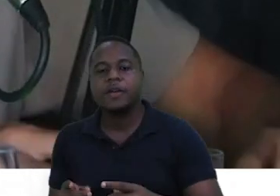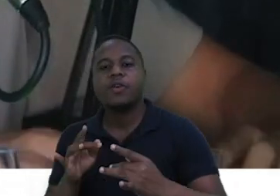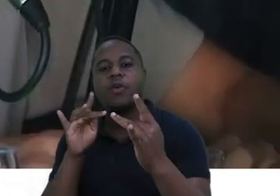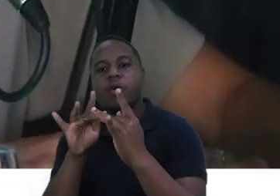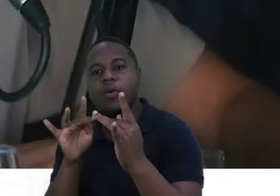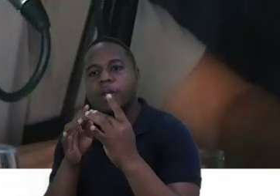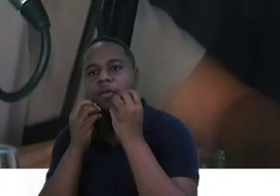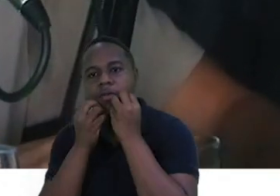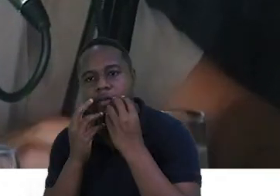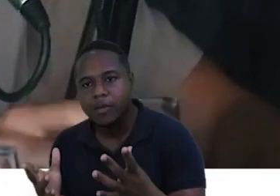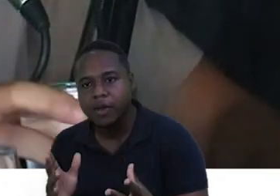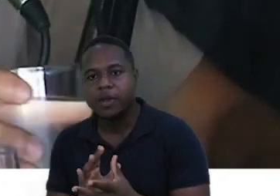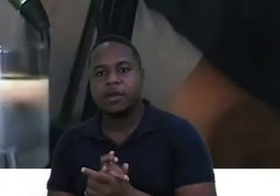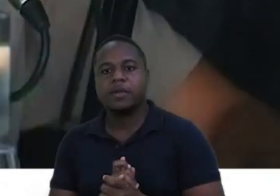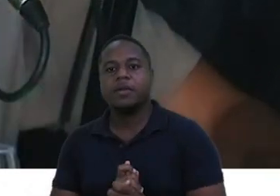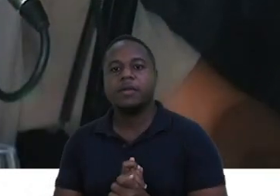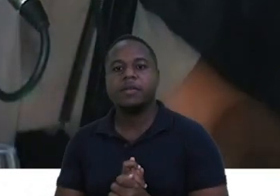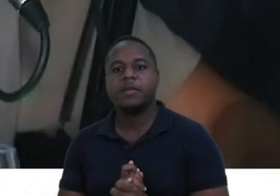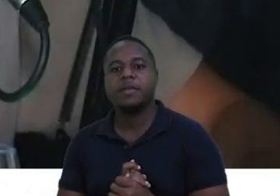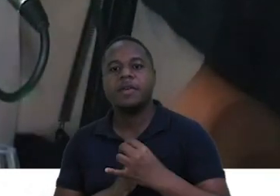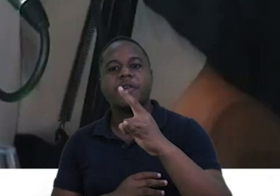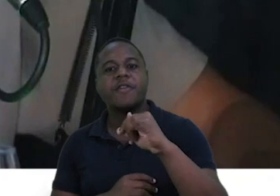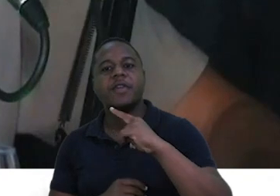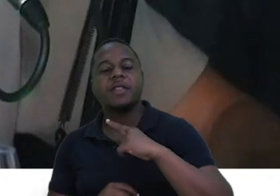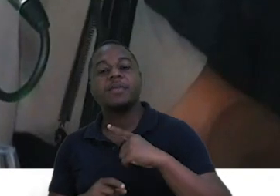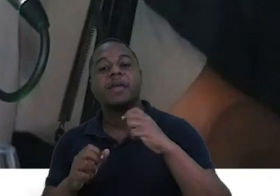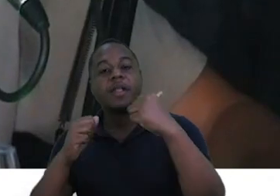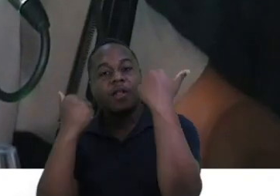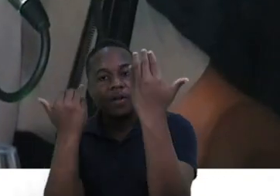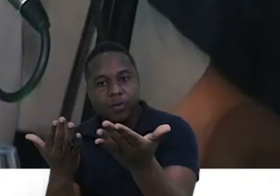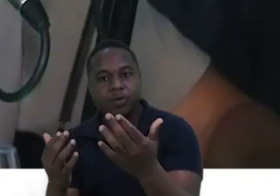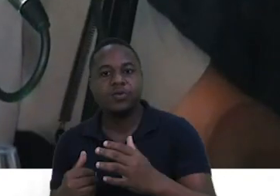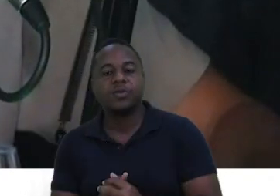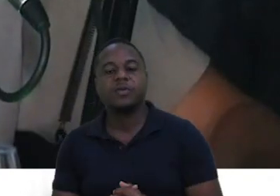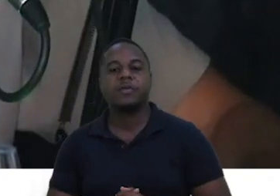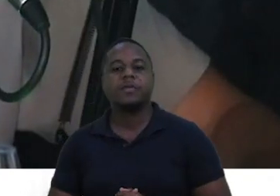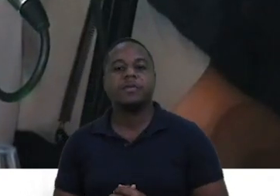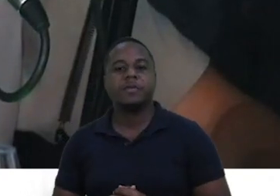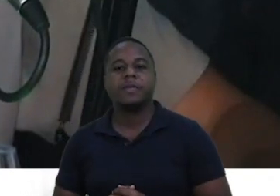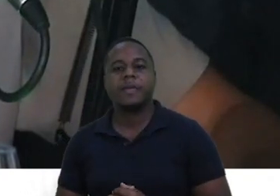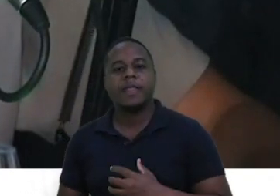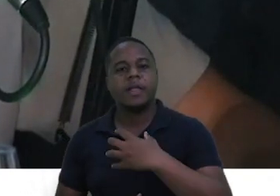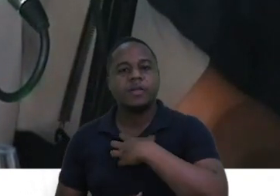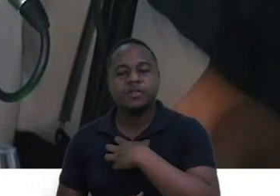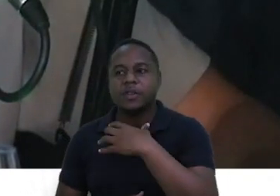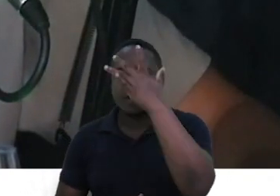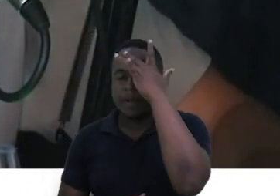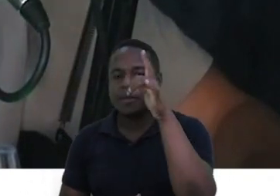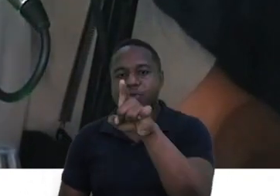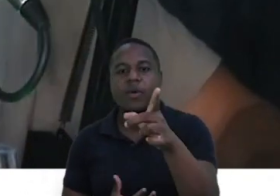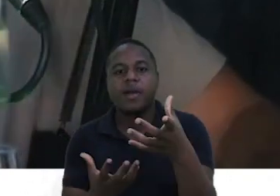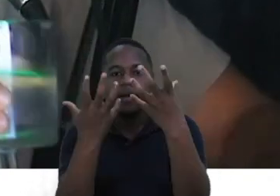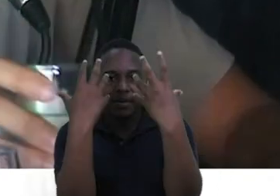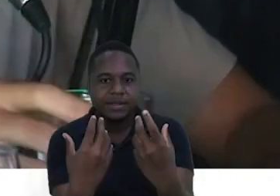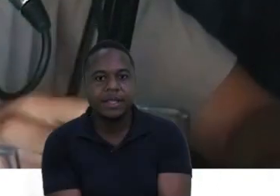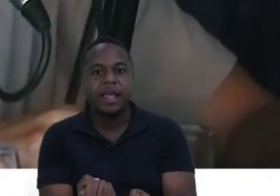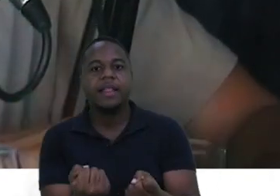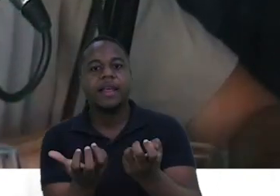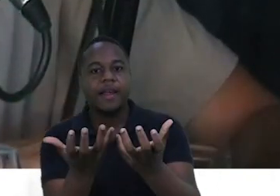contato direto e físico, e quando a gente vai para fora também, eu sinto essa abertura muito grande.